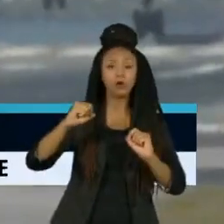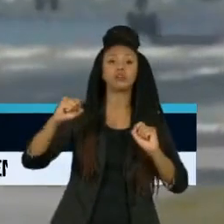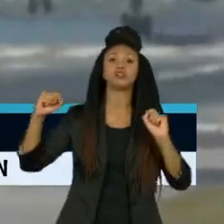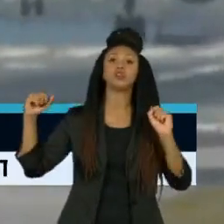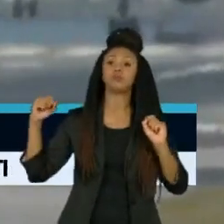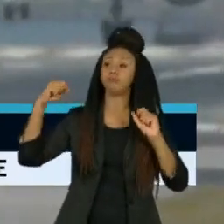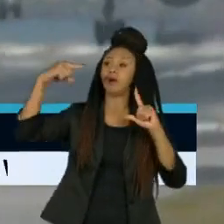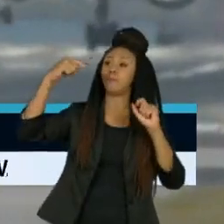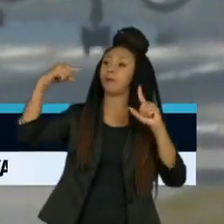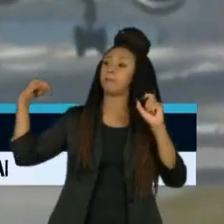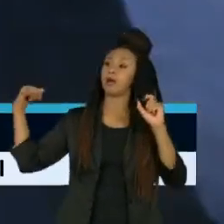interrupções nesses sistemas